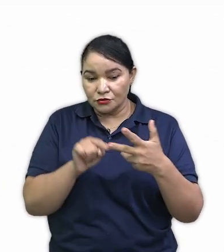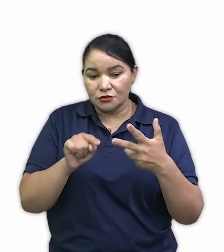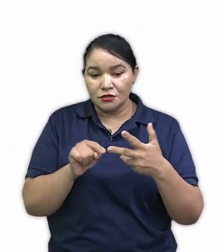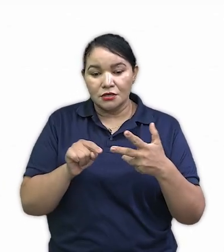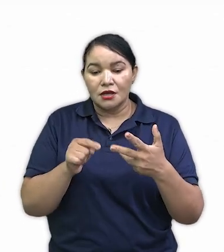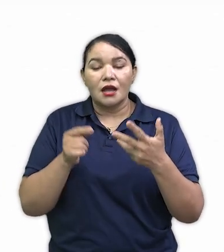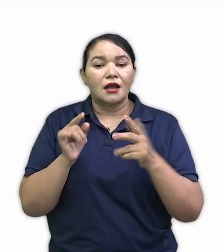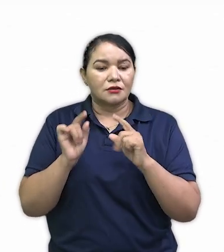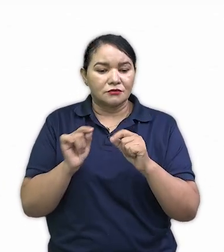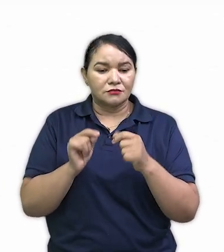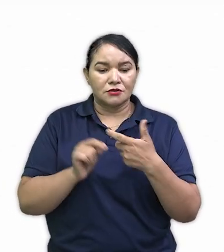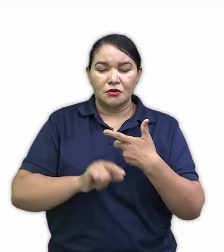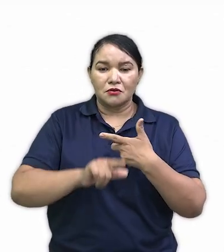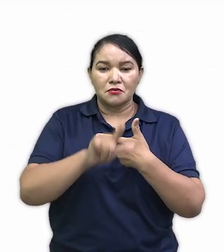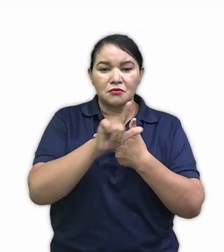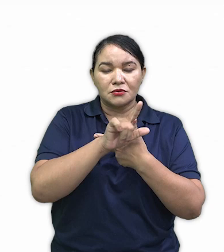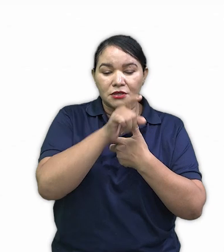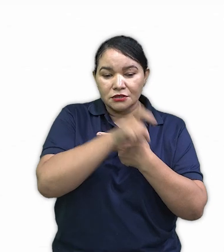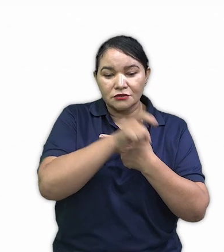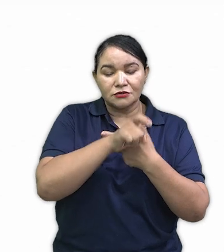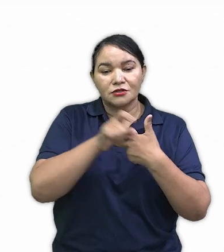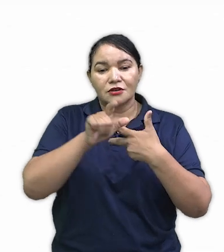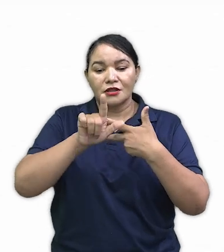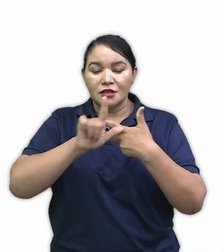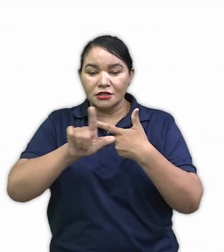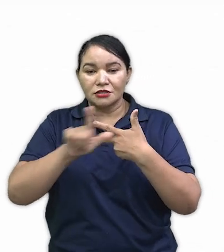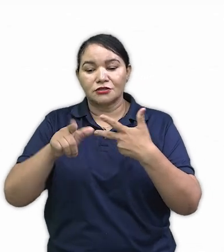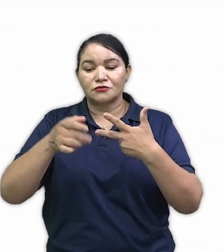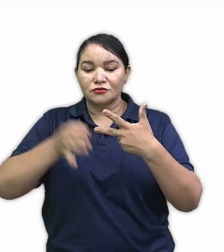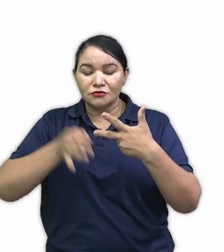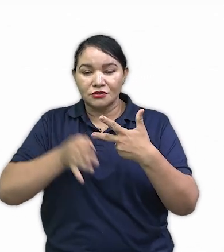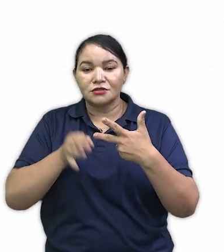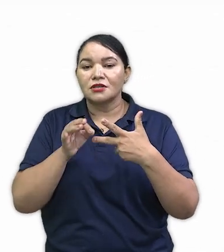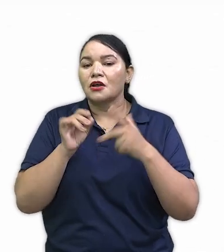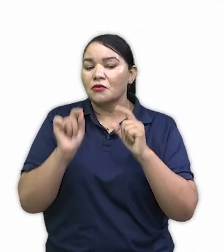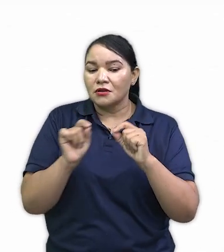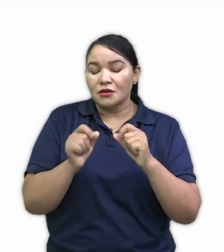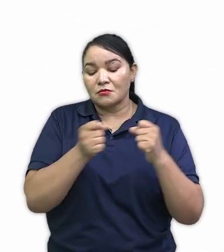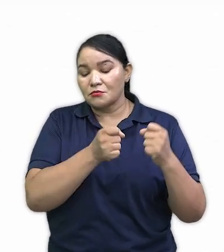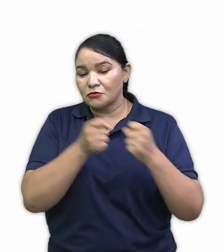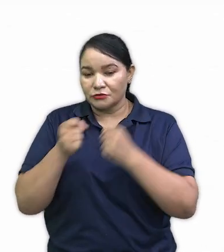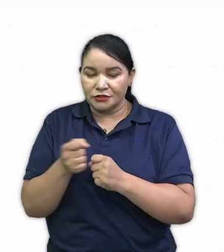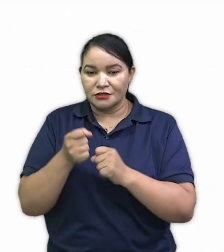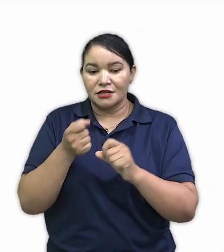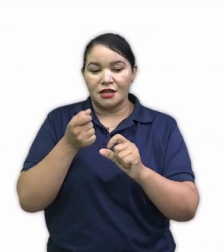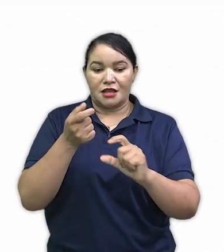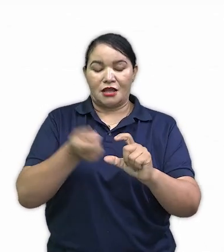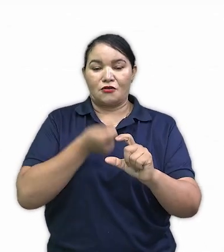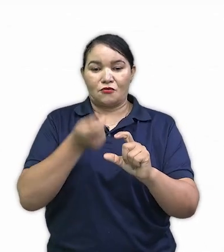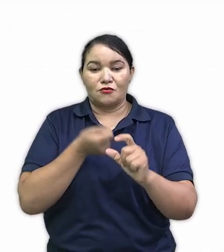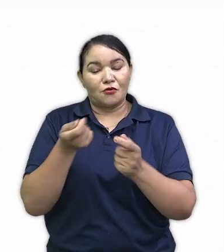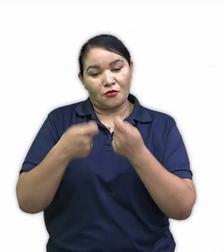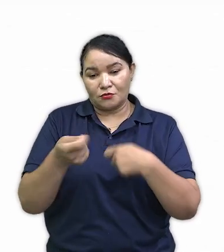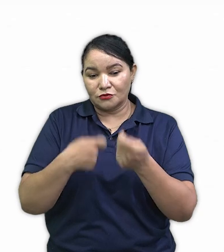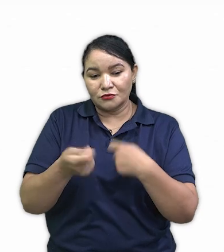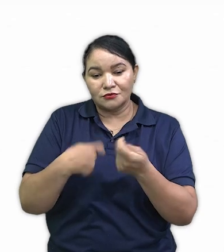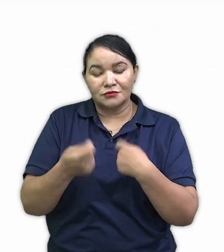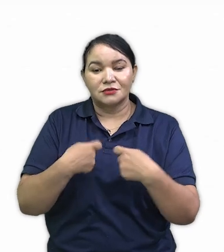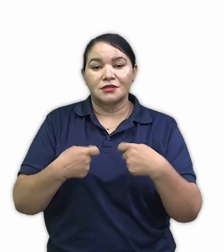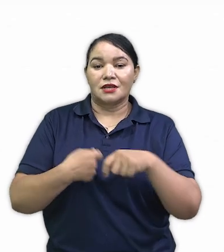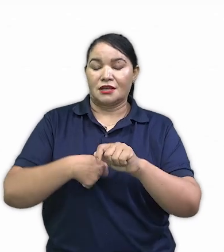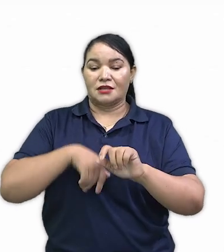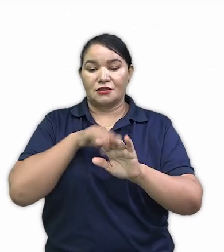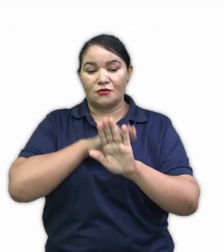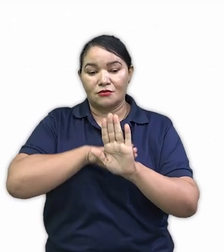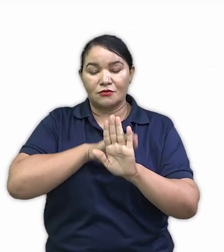poderes, executivo, legislativo, judiciário. O que ocorre hoje são os poderes econômico, ideológico